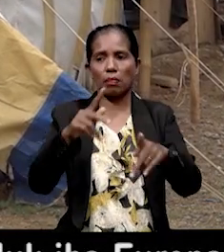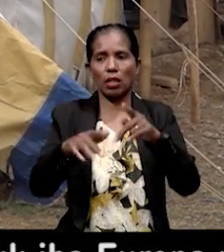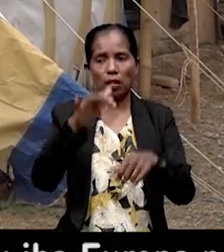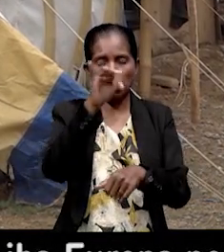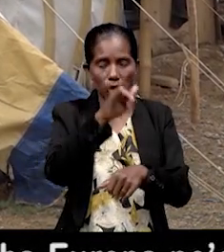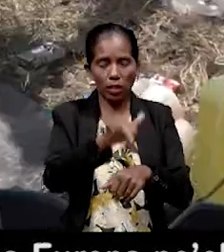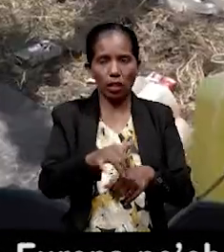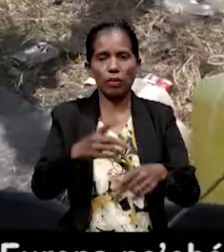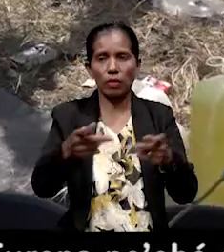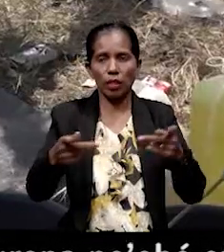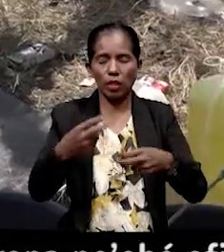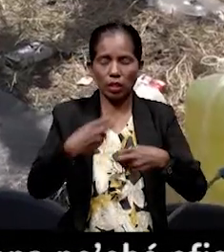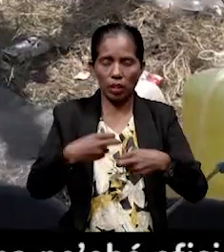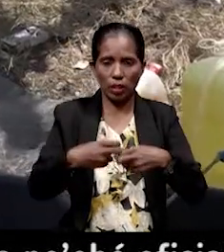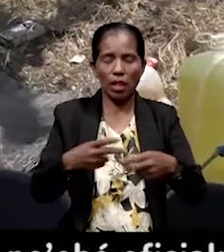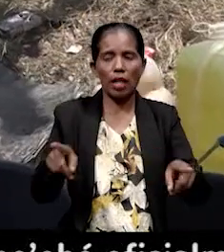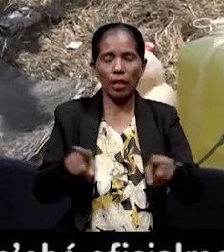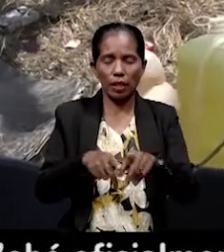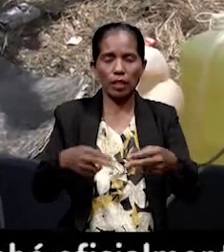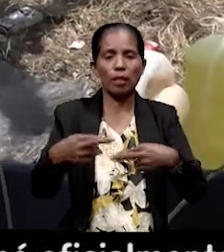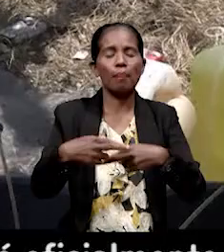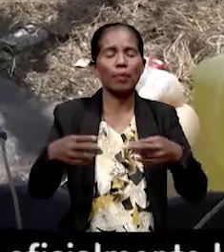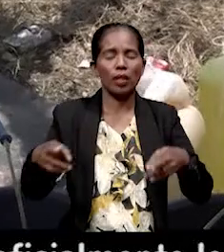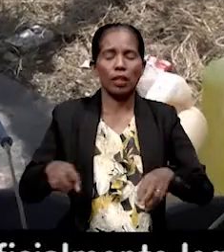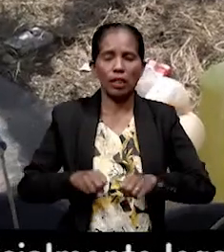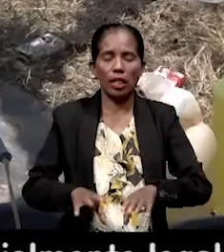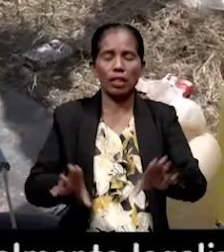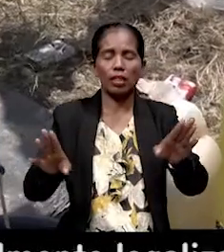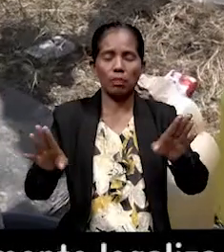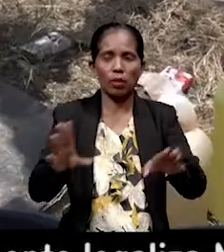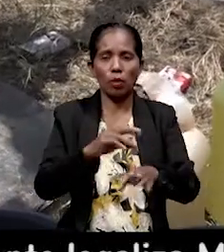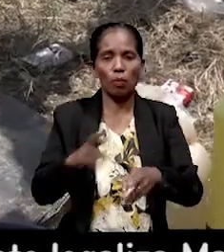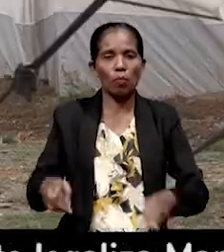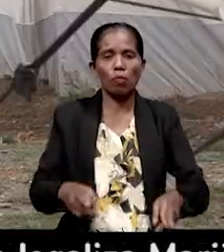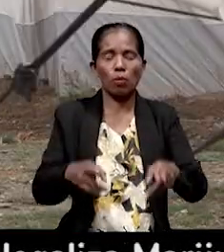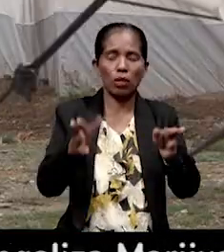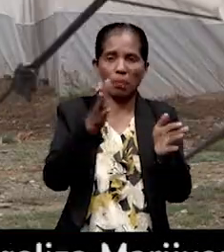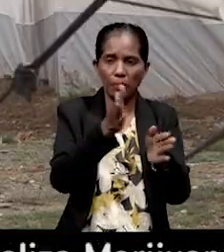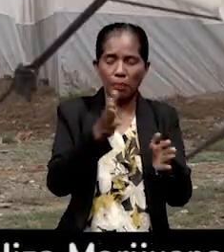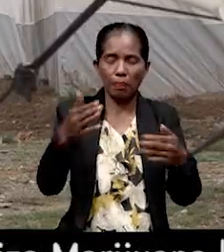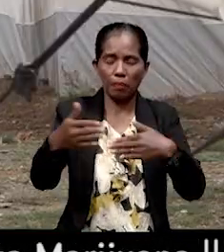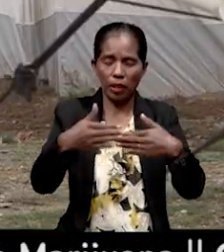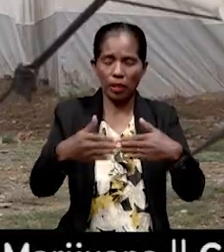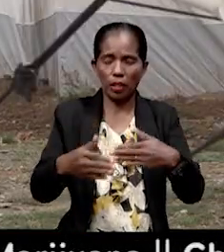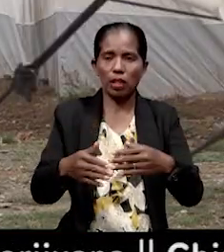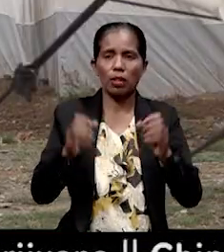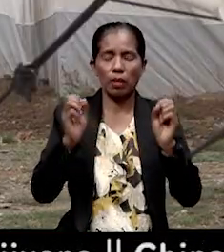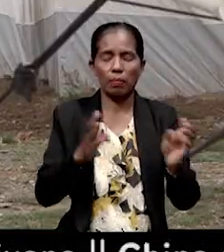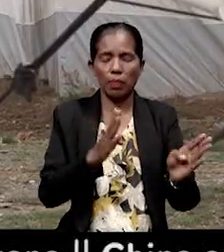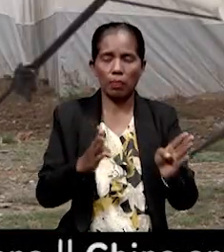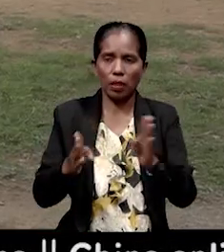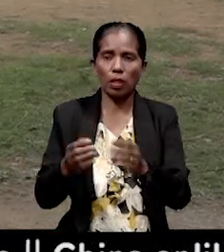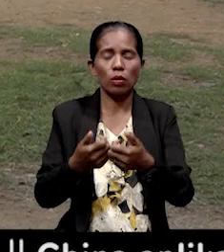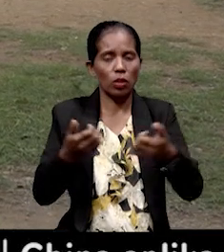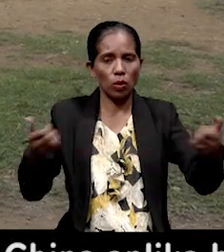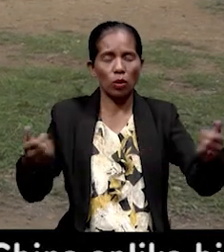área risco, Hanessa Motaninin, Tassiibum, Roforrololon, atua atenção no prepara Rode Prevenean,